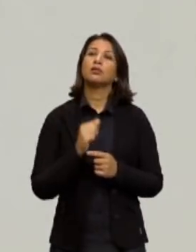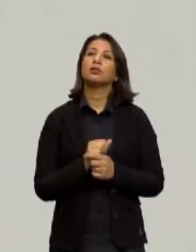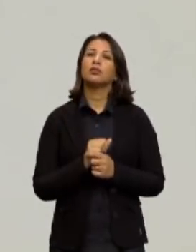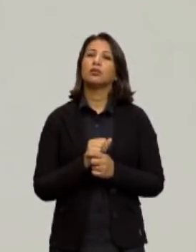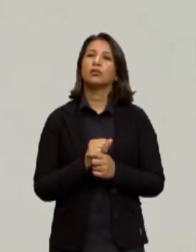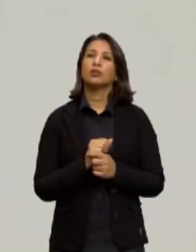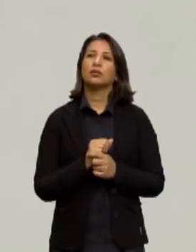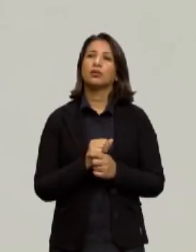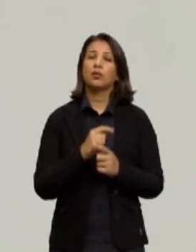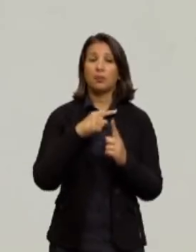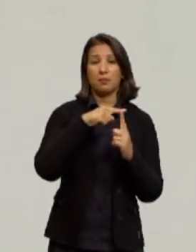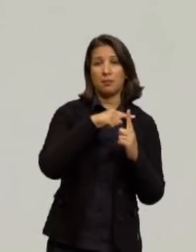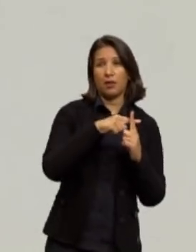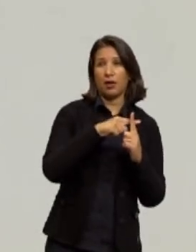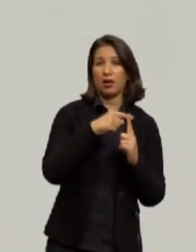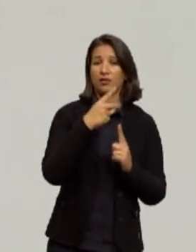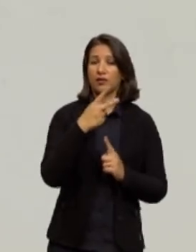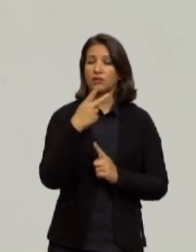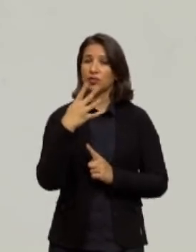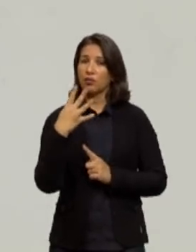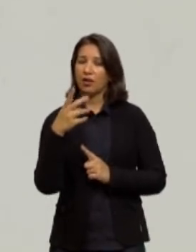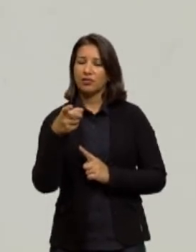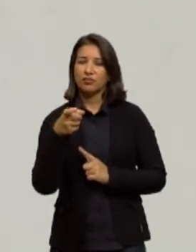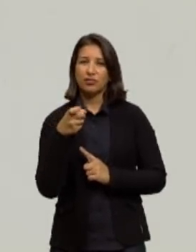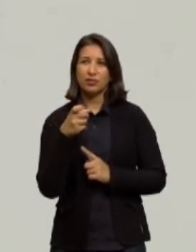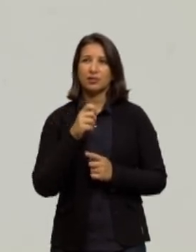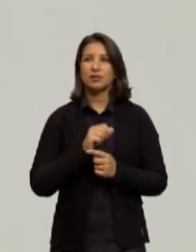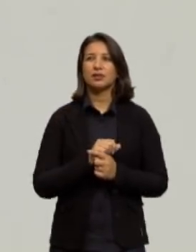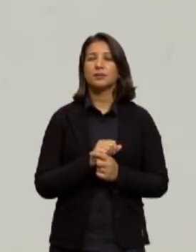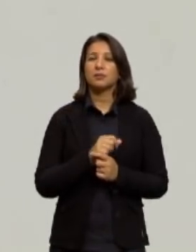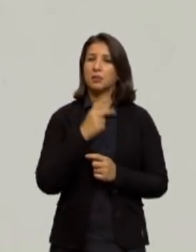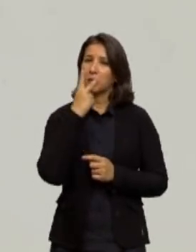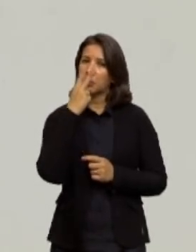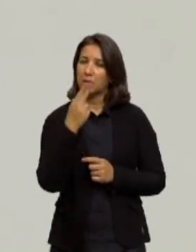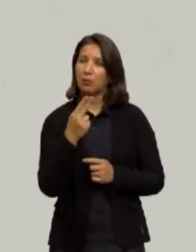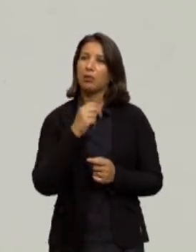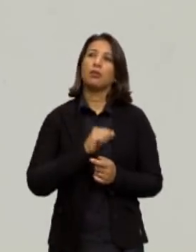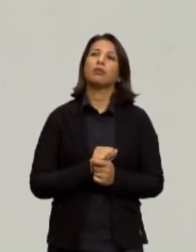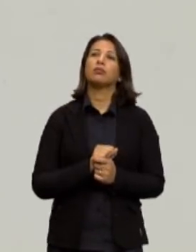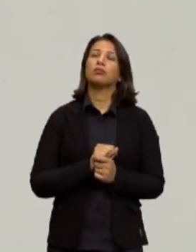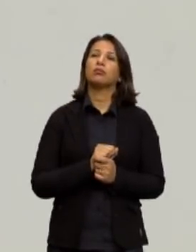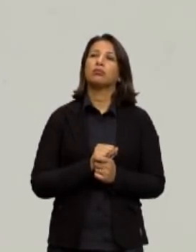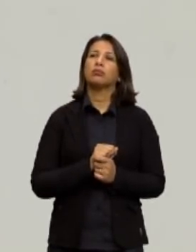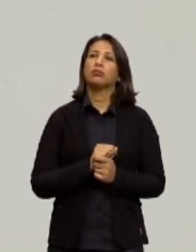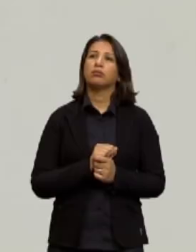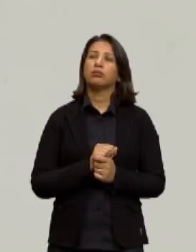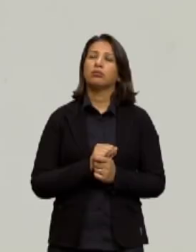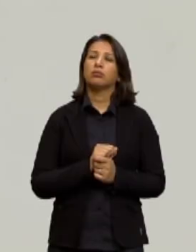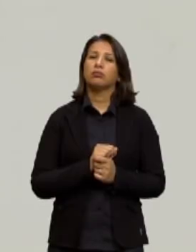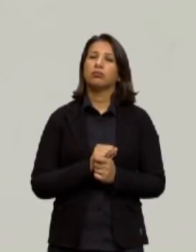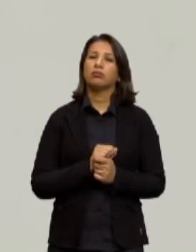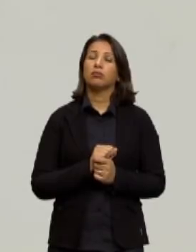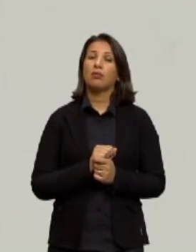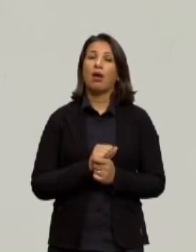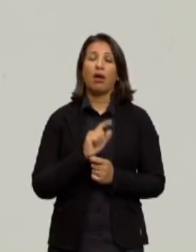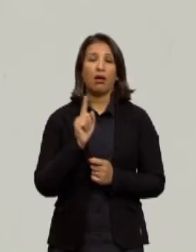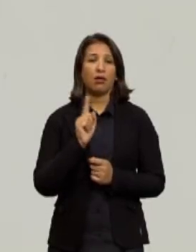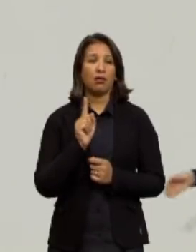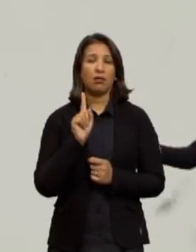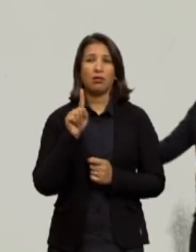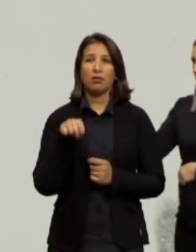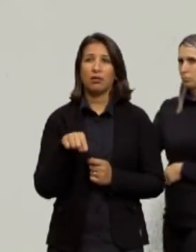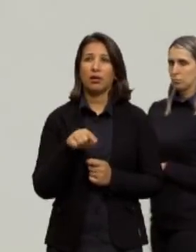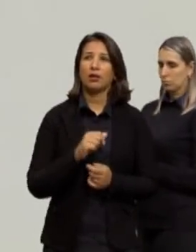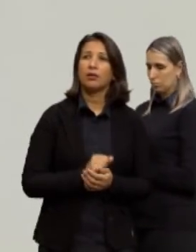em 24 x igual agora não é